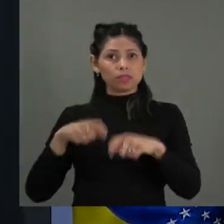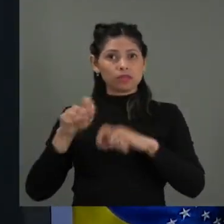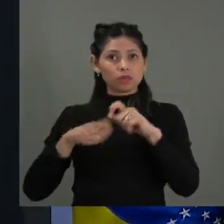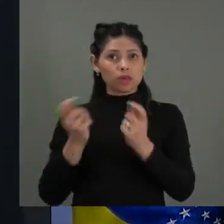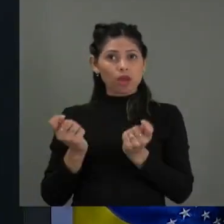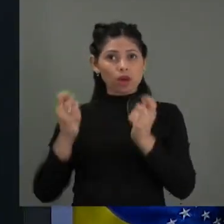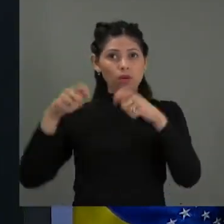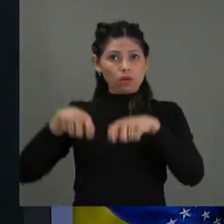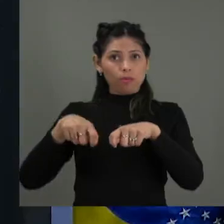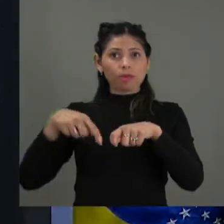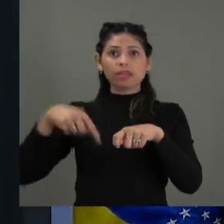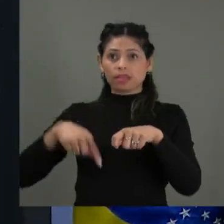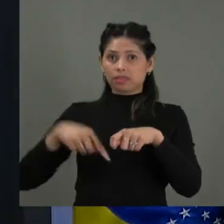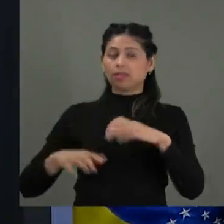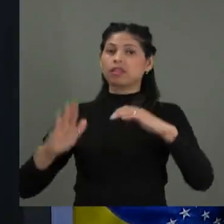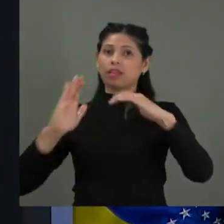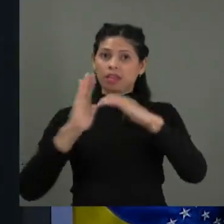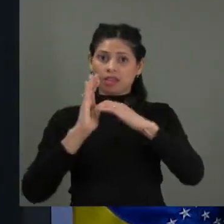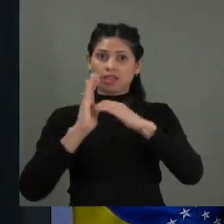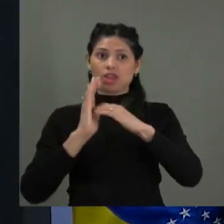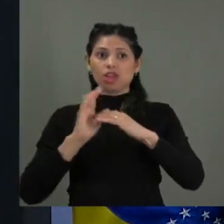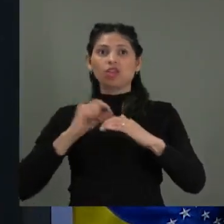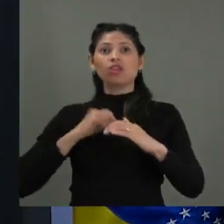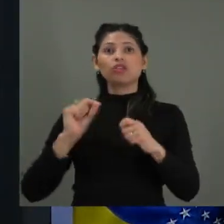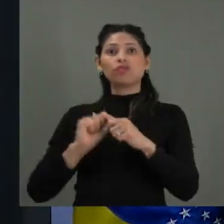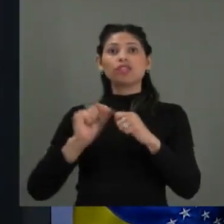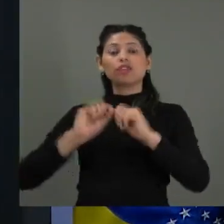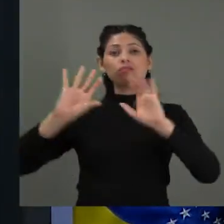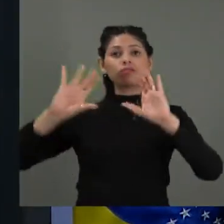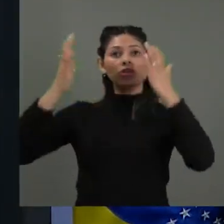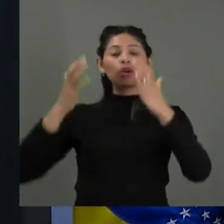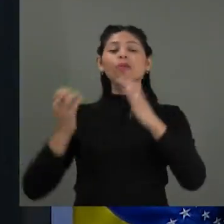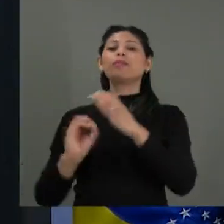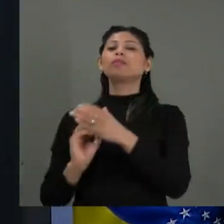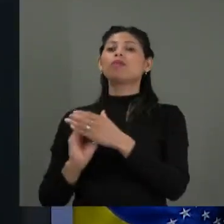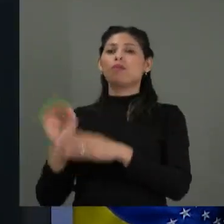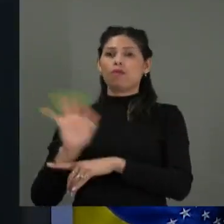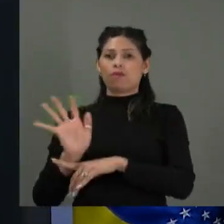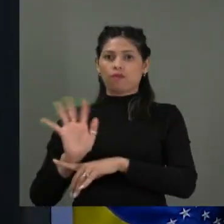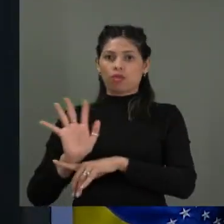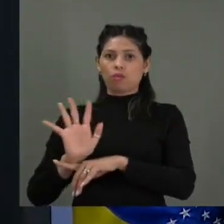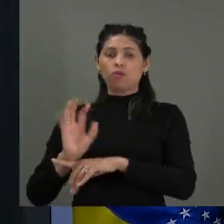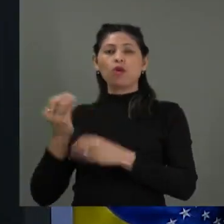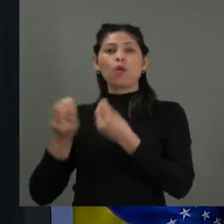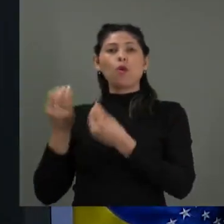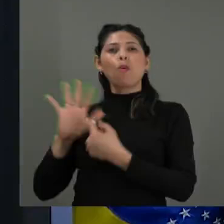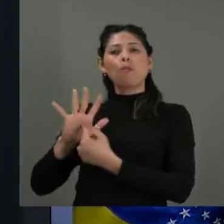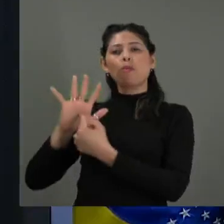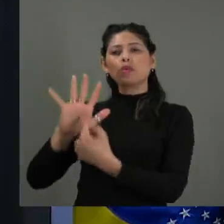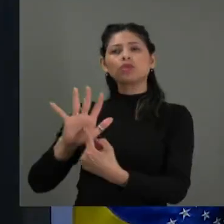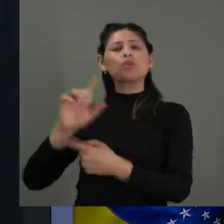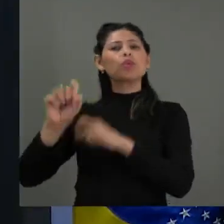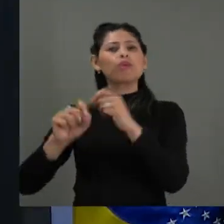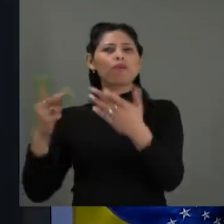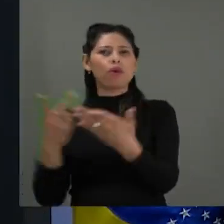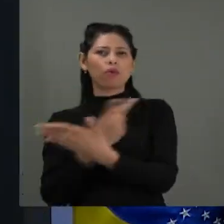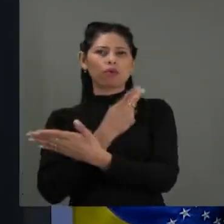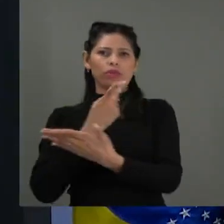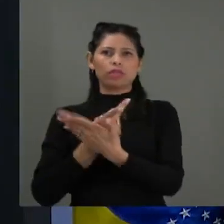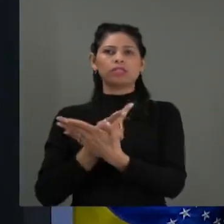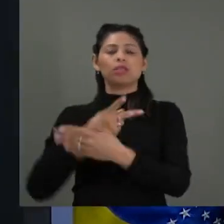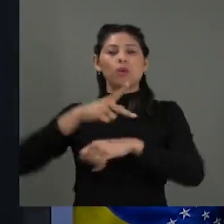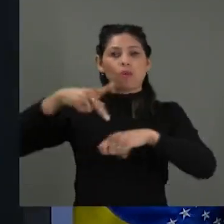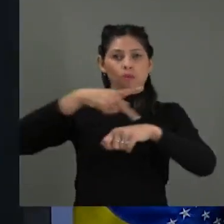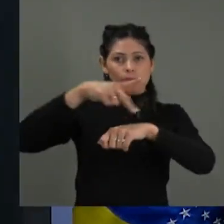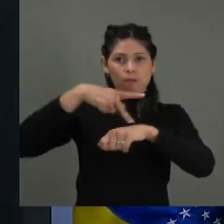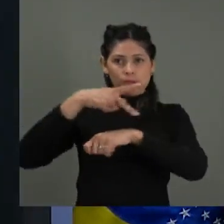competência dessa casa e a gente está lançando um filme mostrando justamente o que é que pode acontecer com o Brasil, experiência de outros